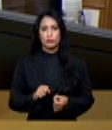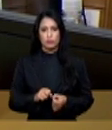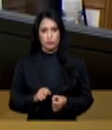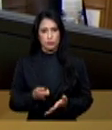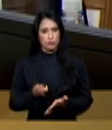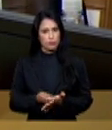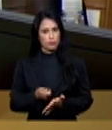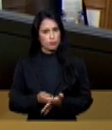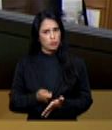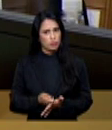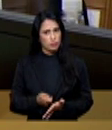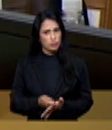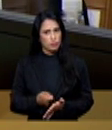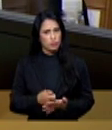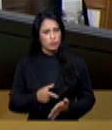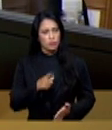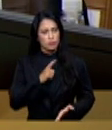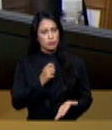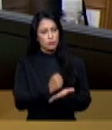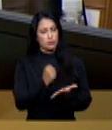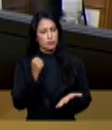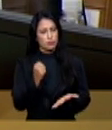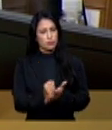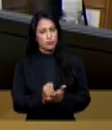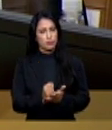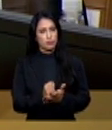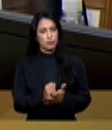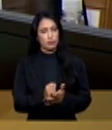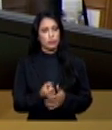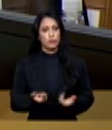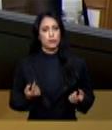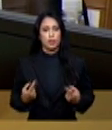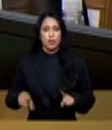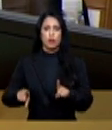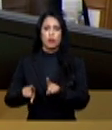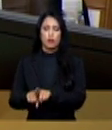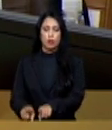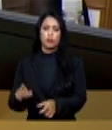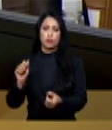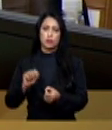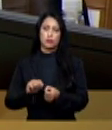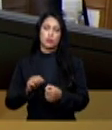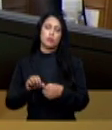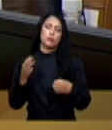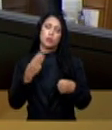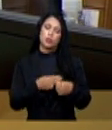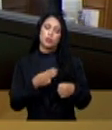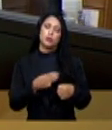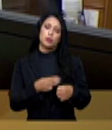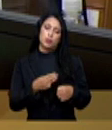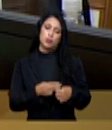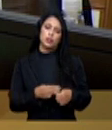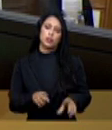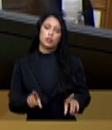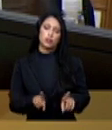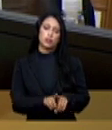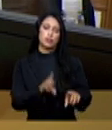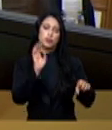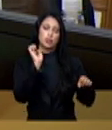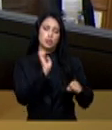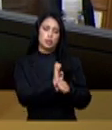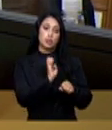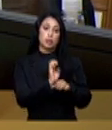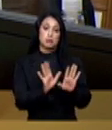incisiva em contratos e com firmados pelos municípios e pelos